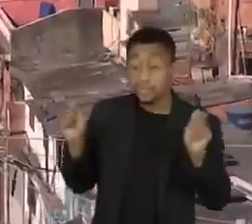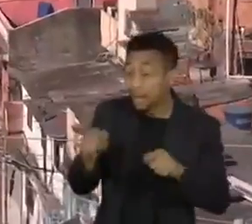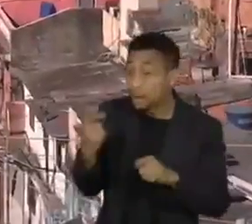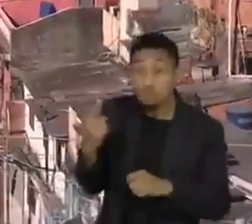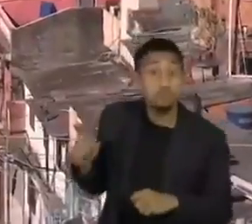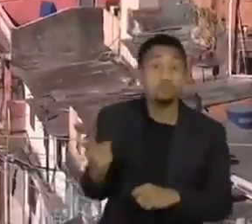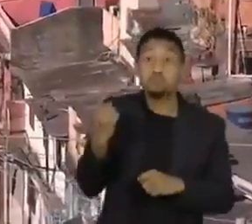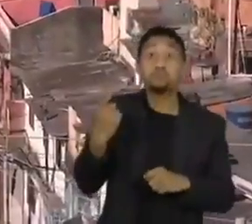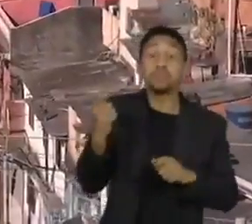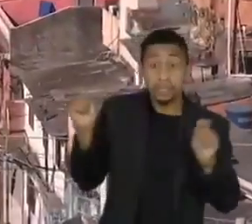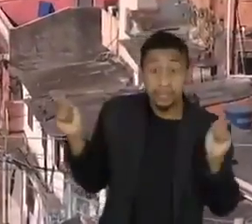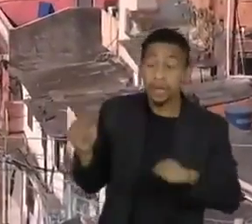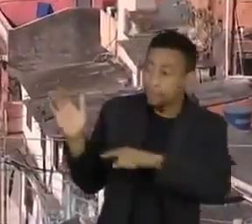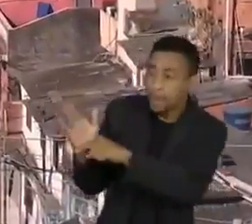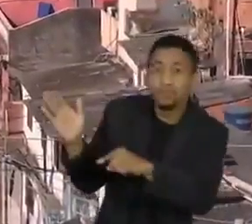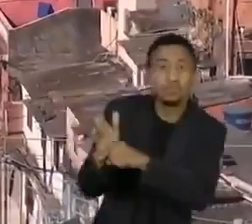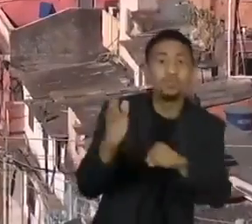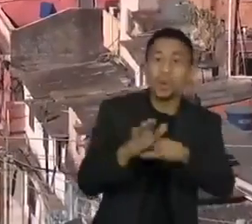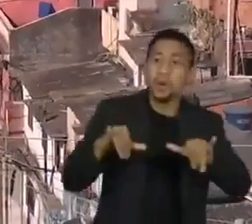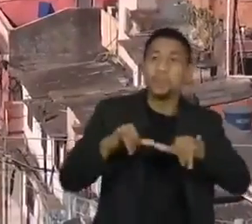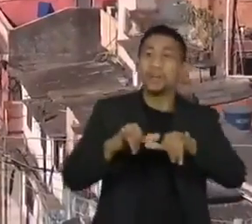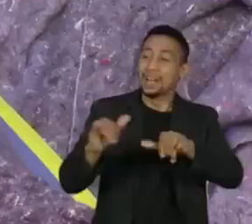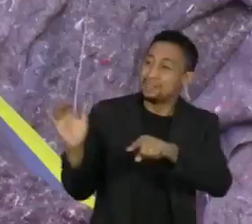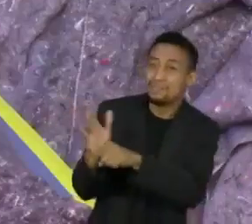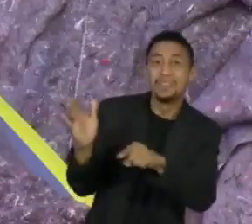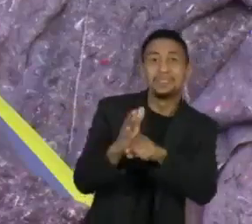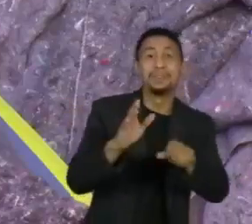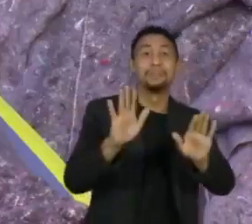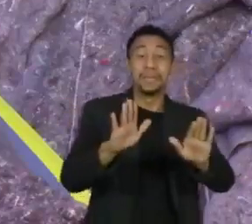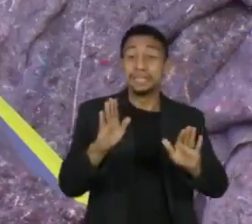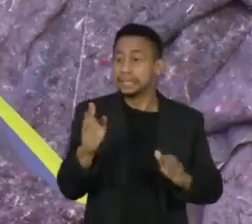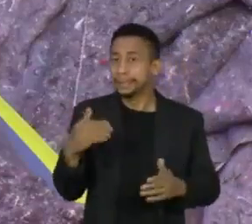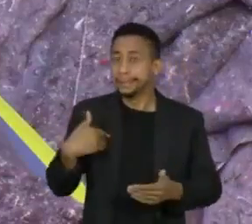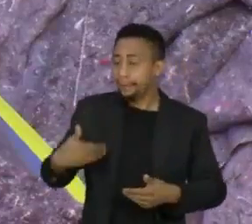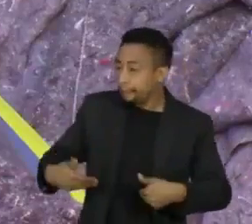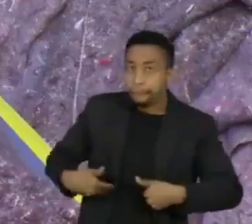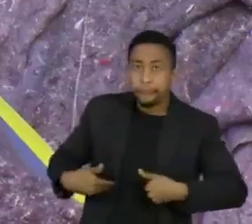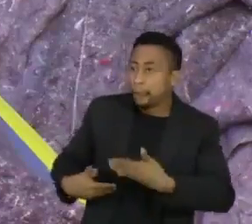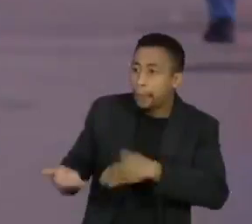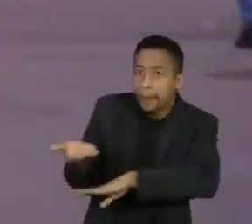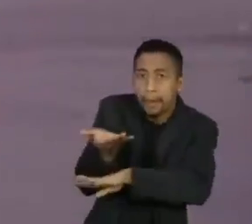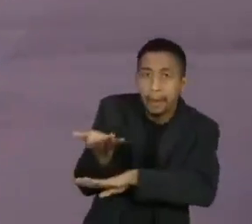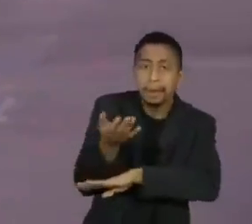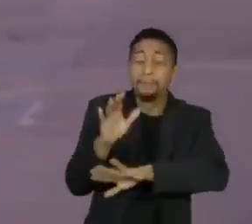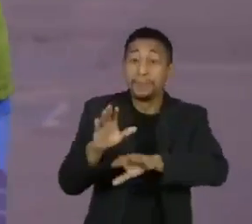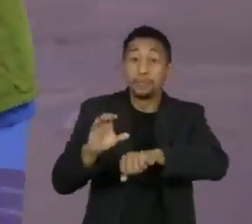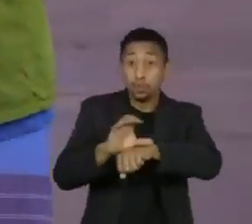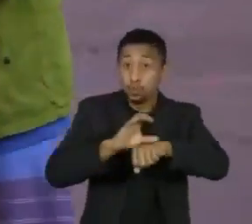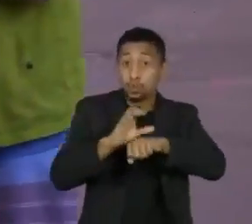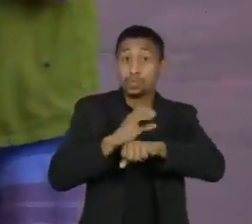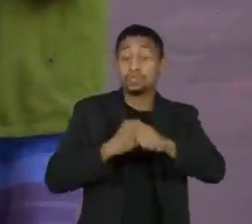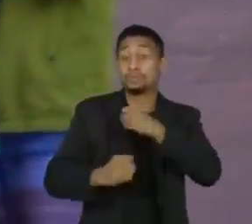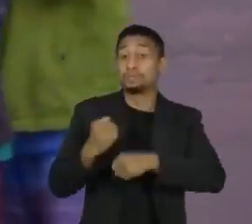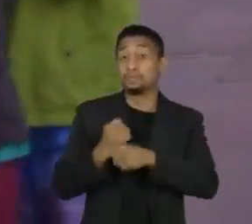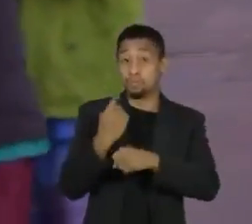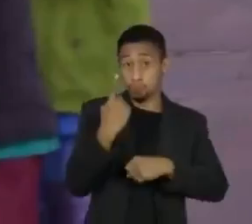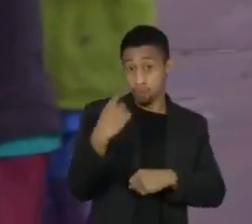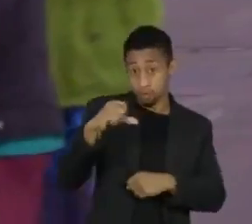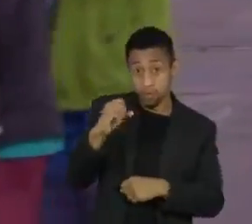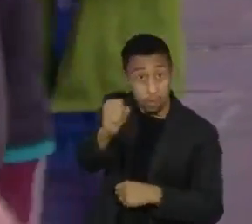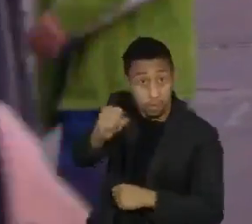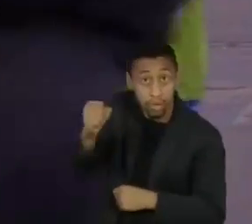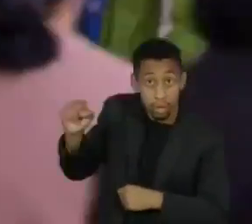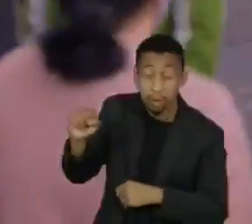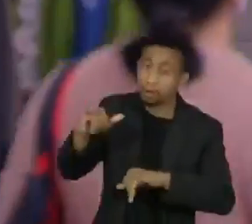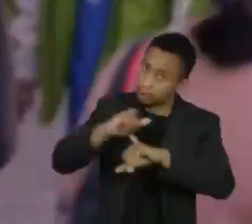Para quem tem fome, a vontade do mercado parece não ter a urgência necessária. Por isso, a Constituição de 1988 prevê